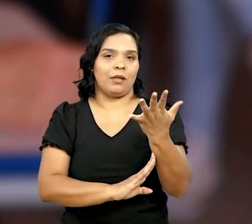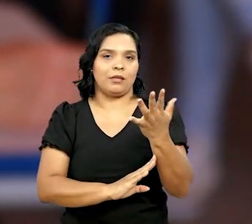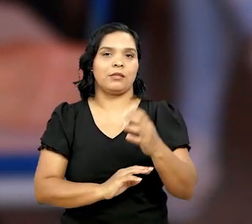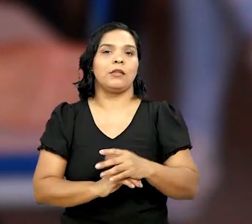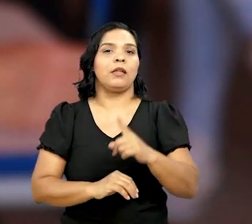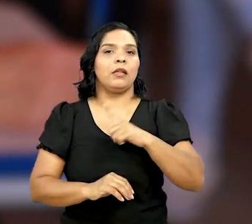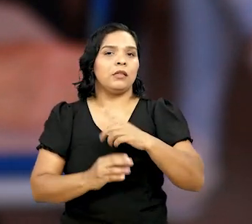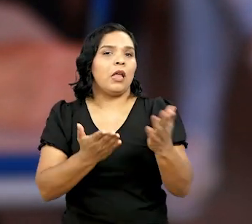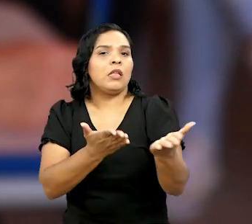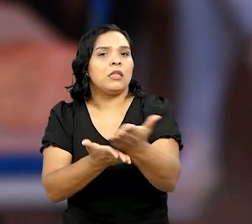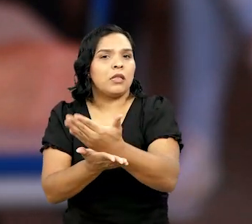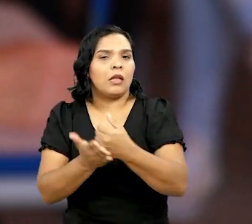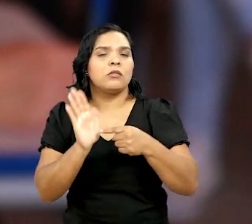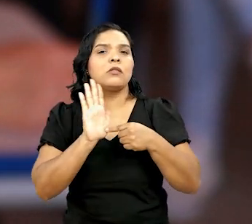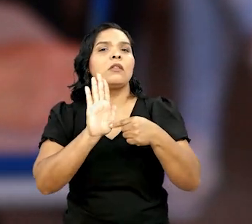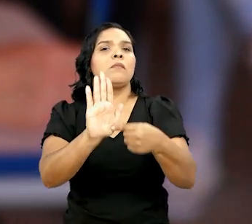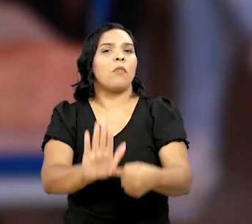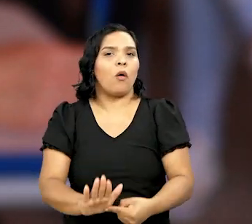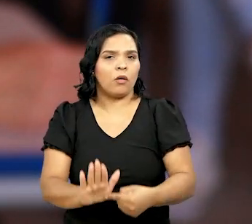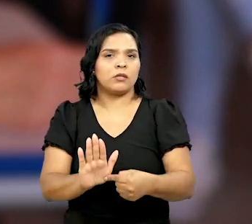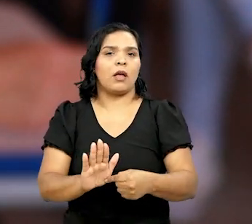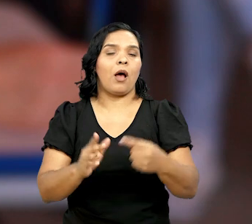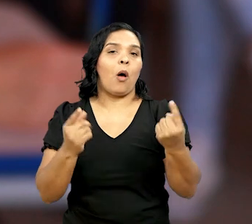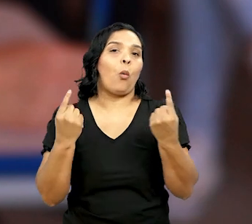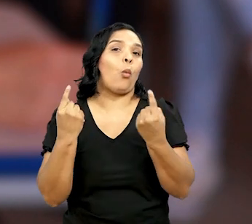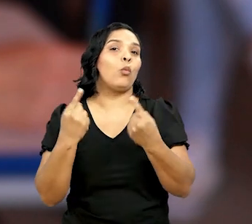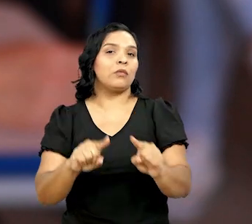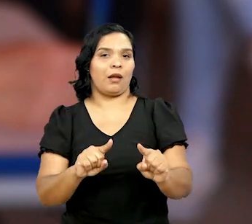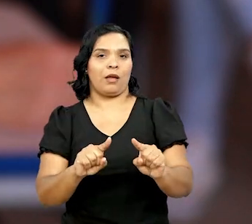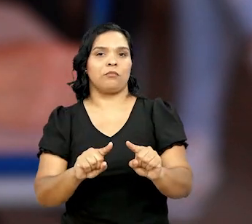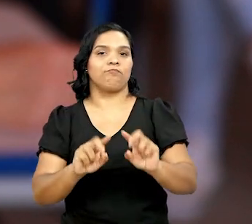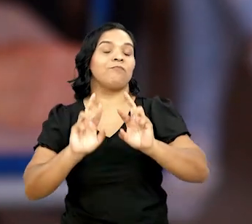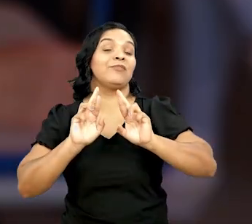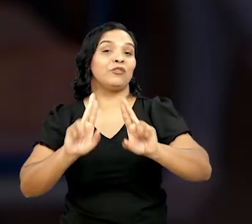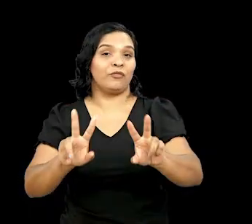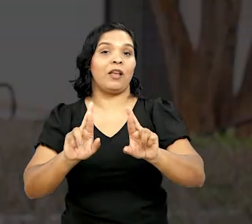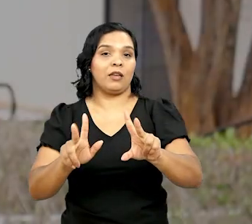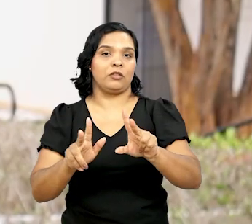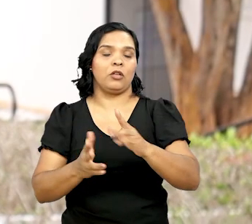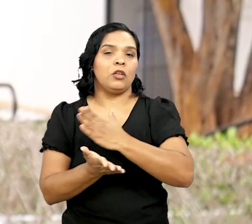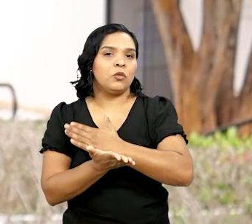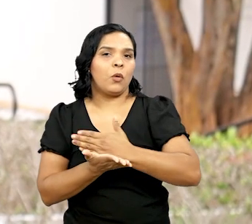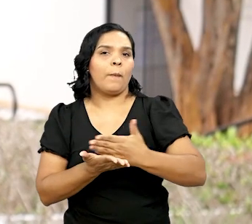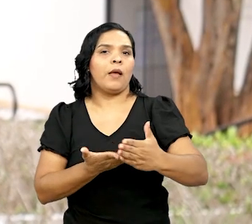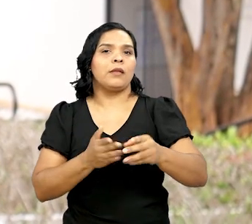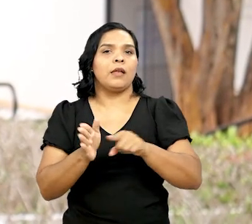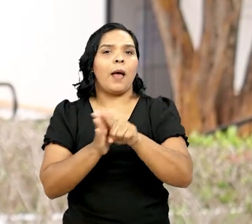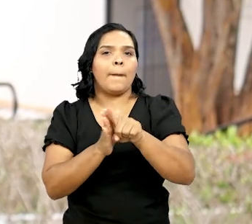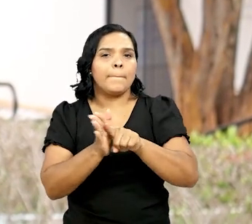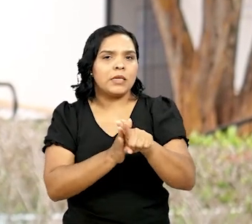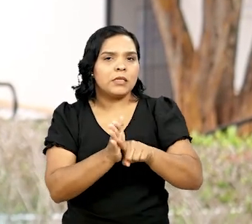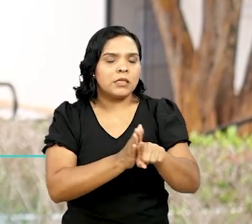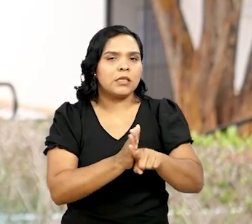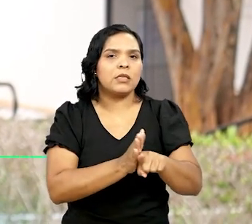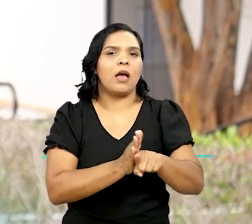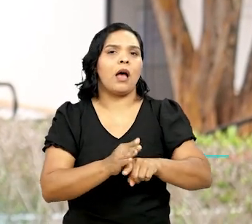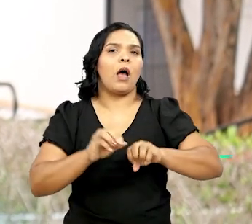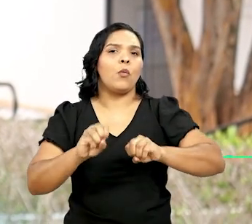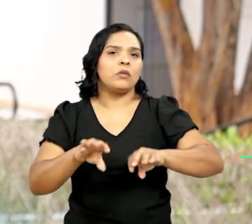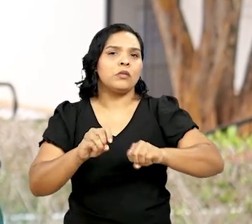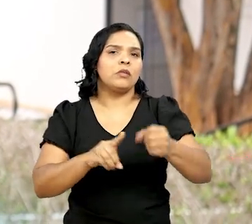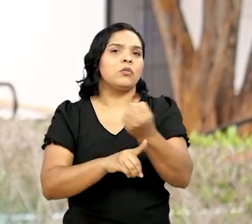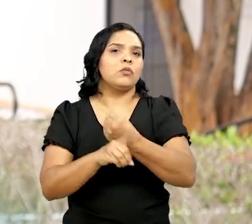não acontece. Há dados que demonstram, inclusive, totalmente um contrário. A gente começa a